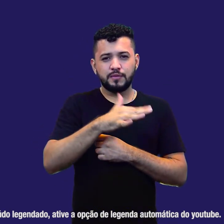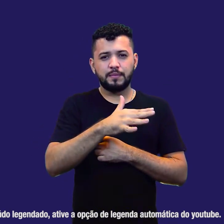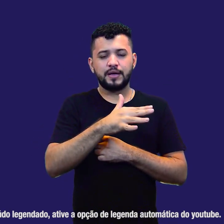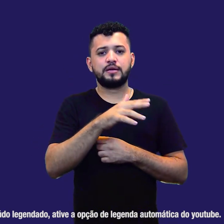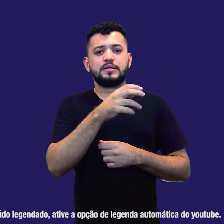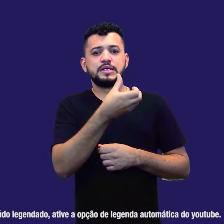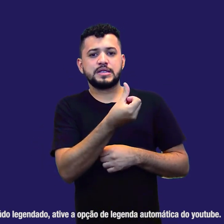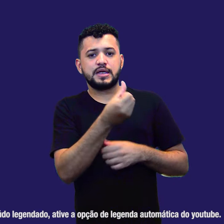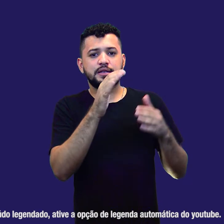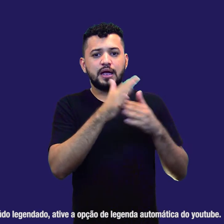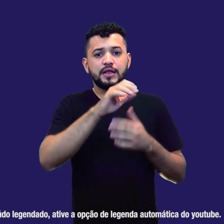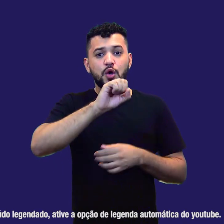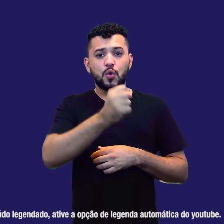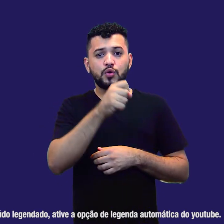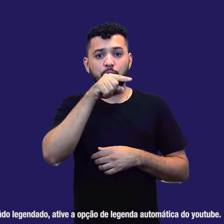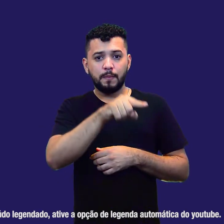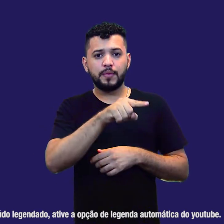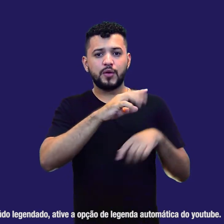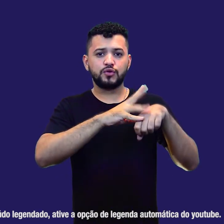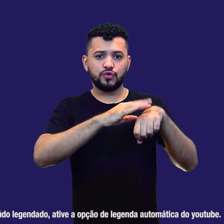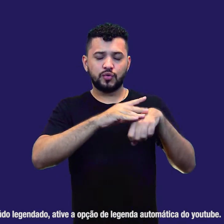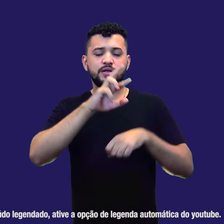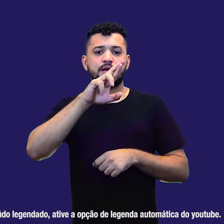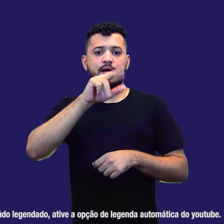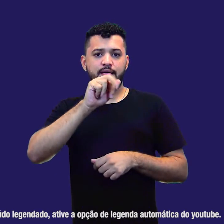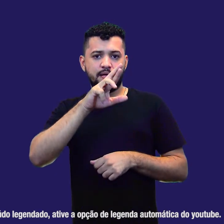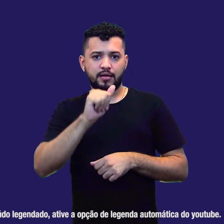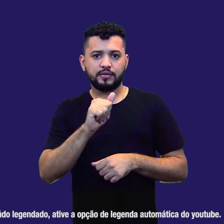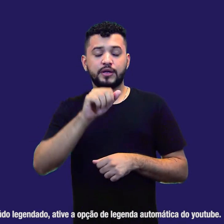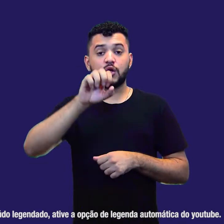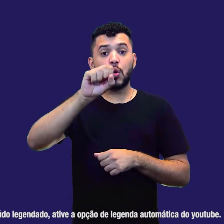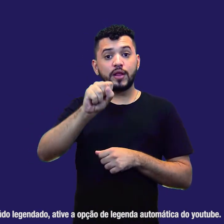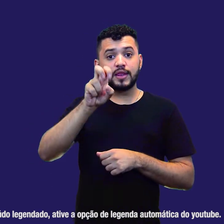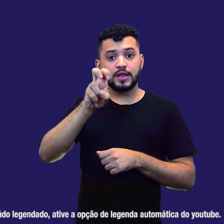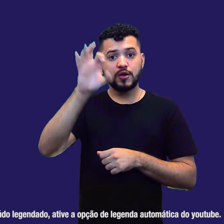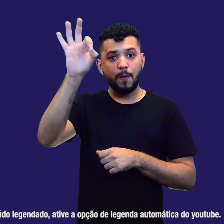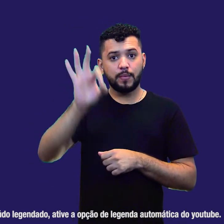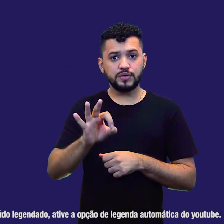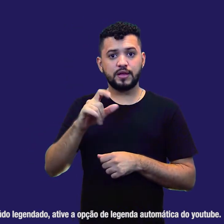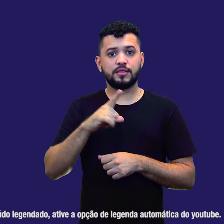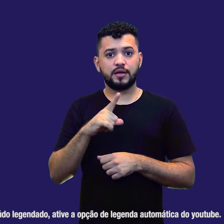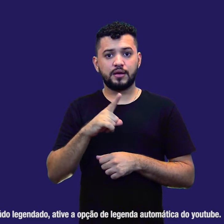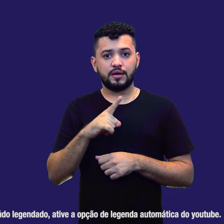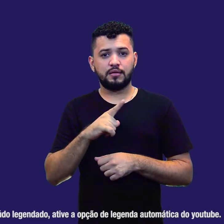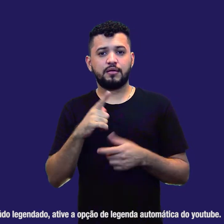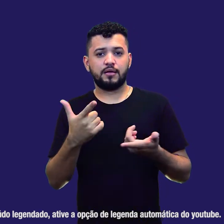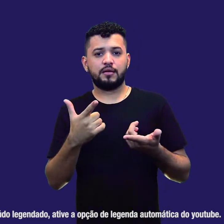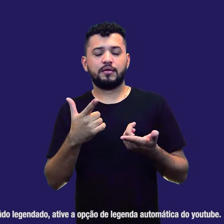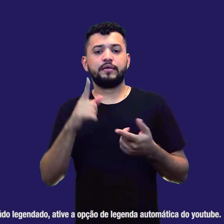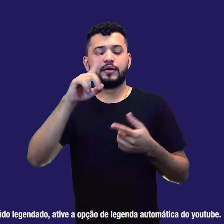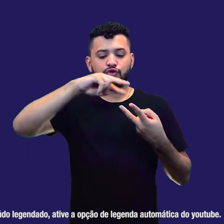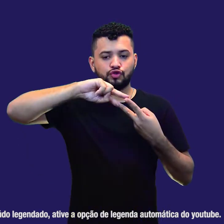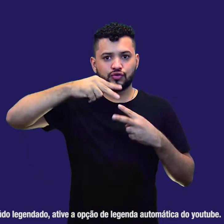mil doenças raras. A grande maioria delas, 85%, tem um cunho